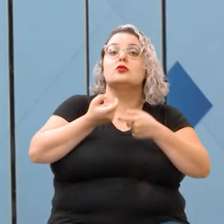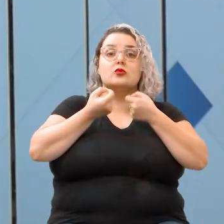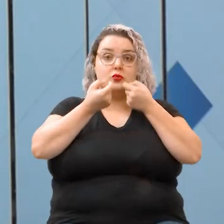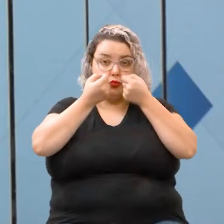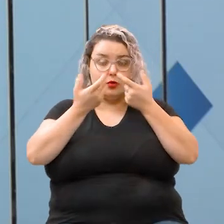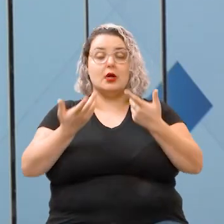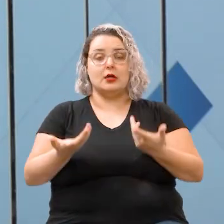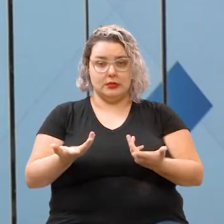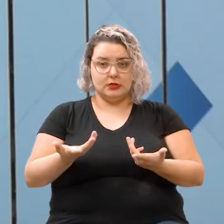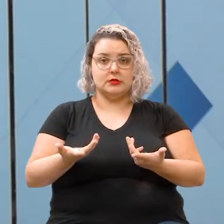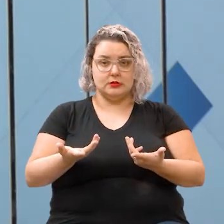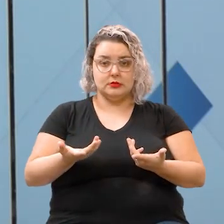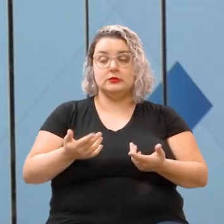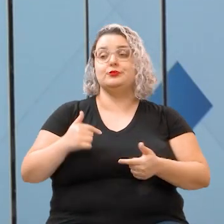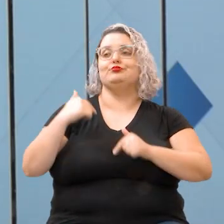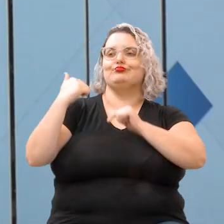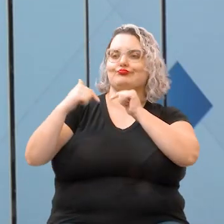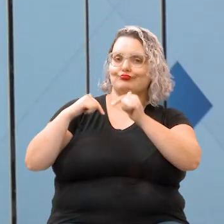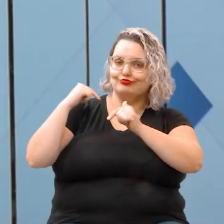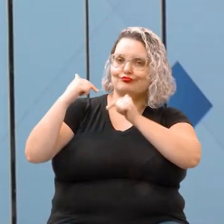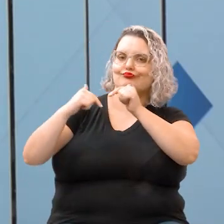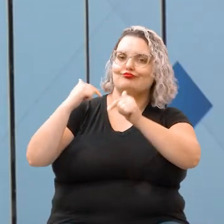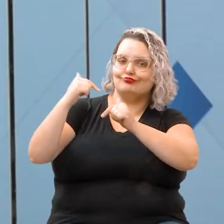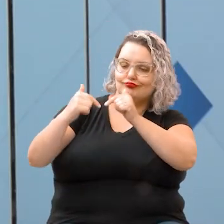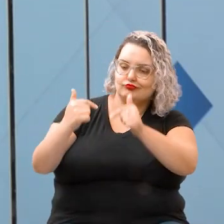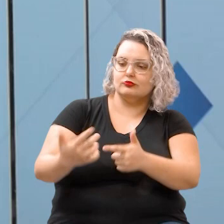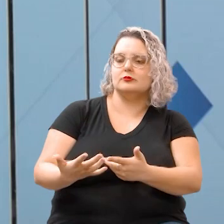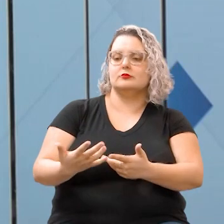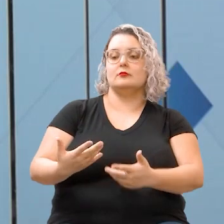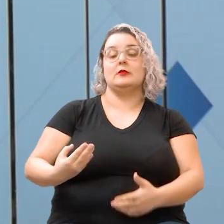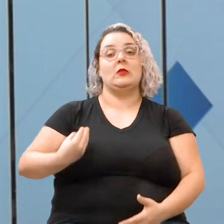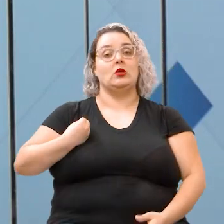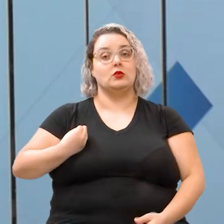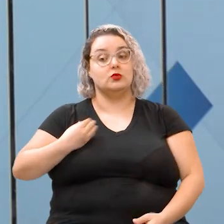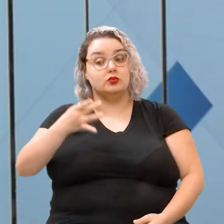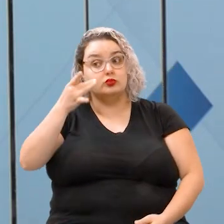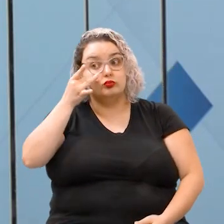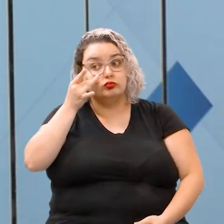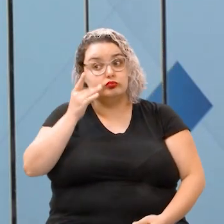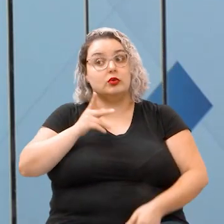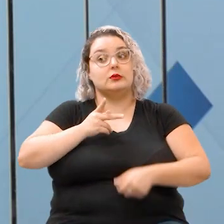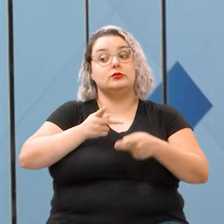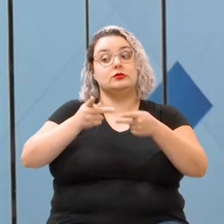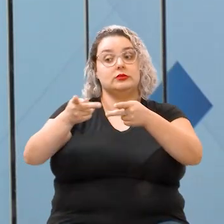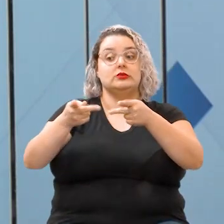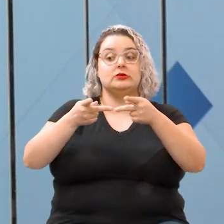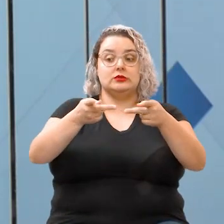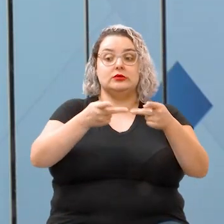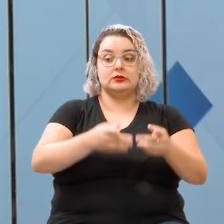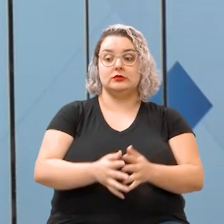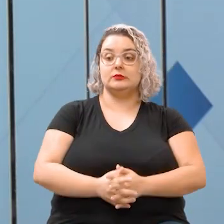Então, a gente batalha bastante aí, né, a gente faz presença aí nas